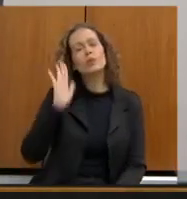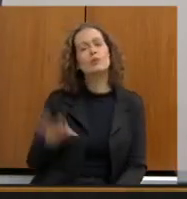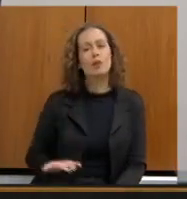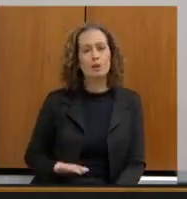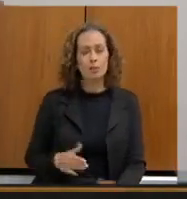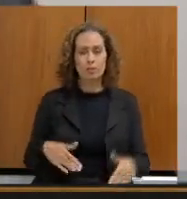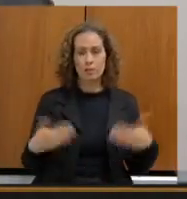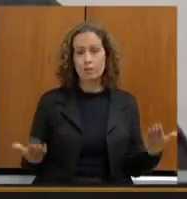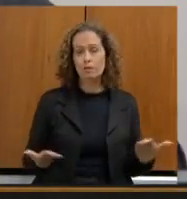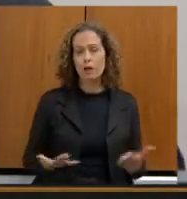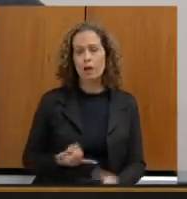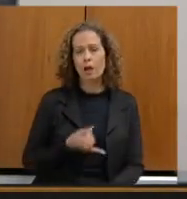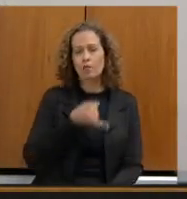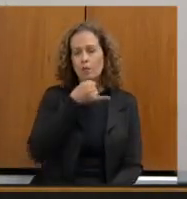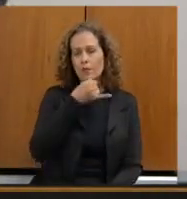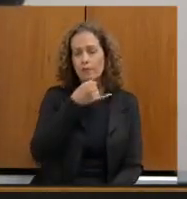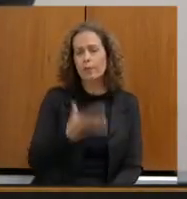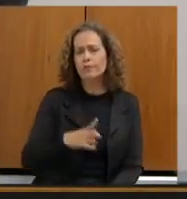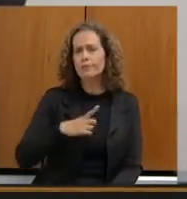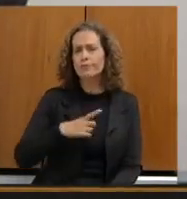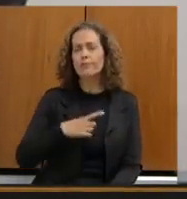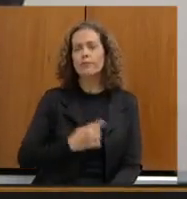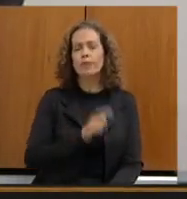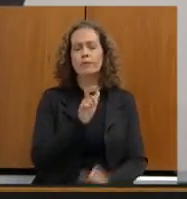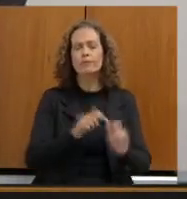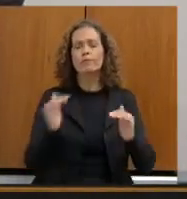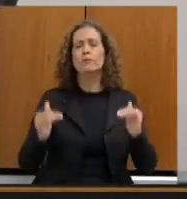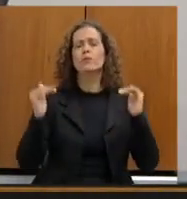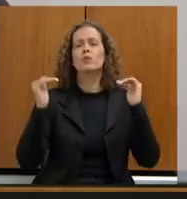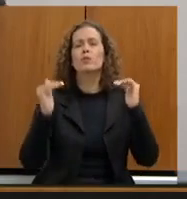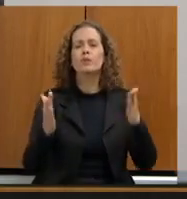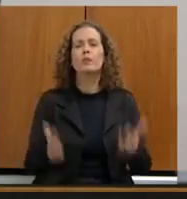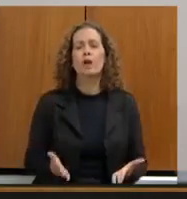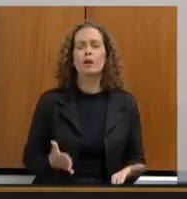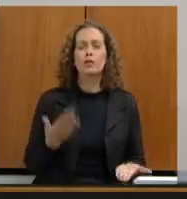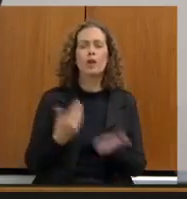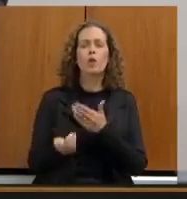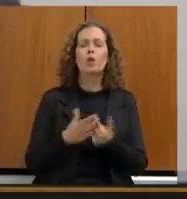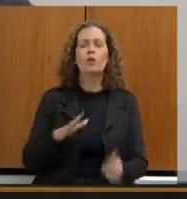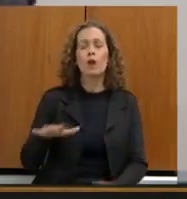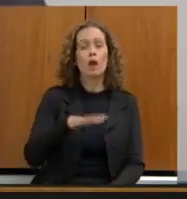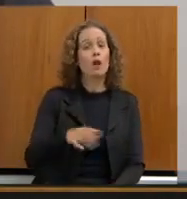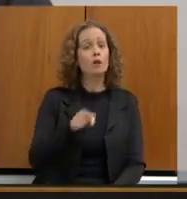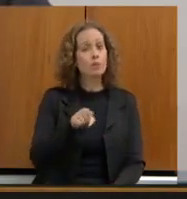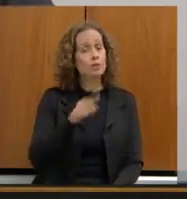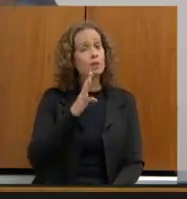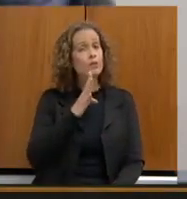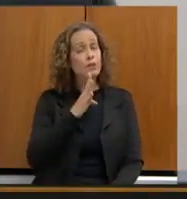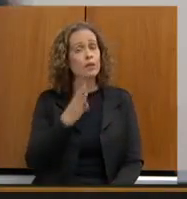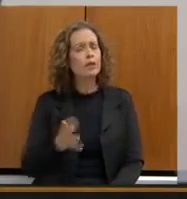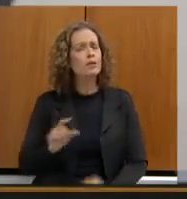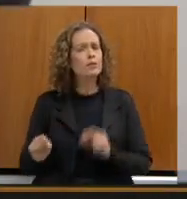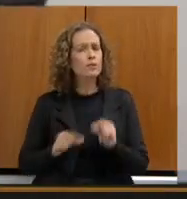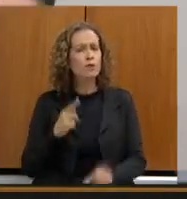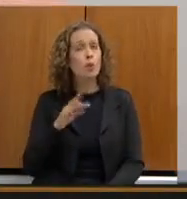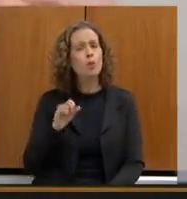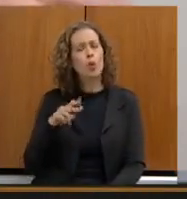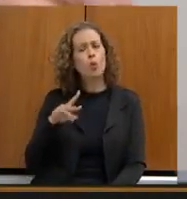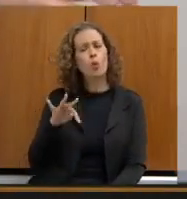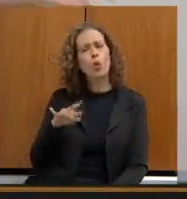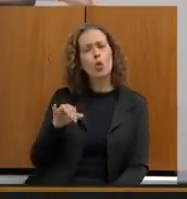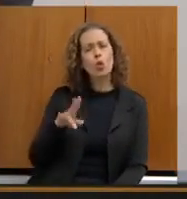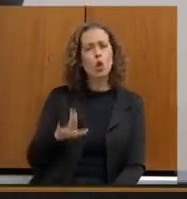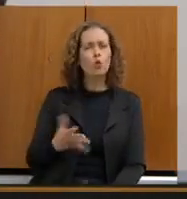infelizmente nós temos autoridades em todas as áreas até o senhor não conhece um caso de um promotor que queria para optar lá no